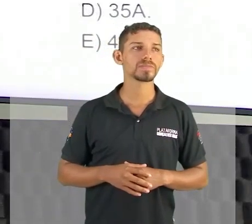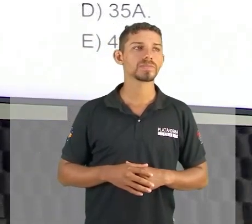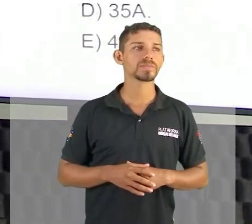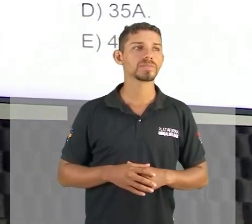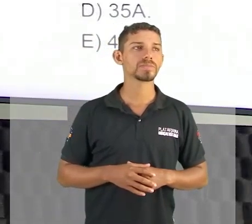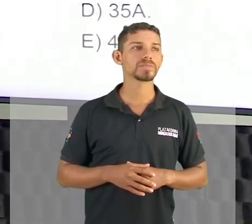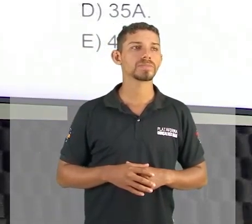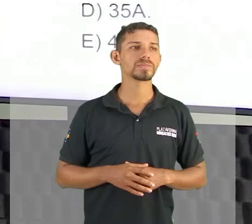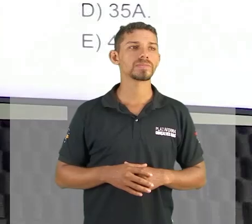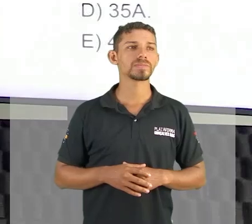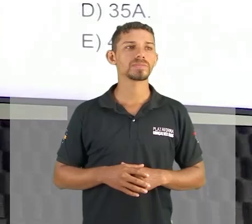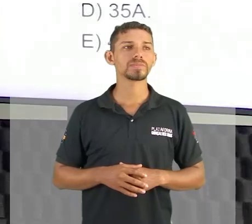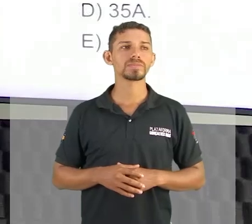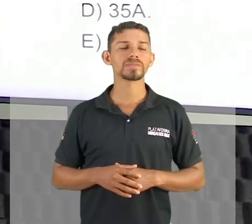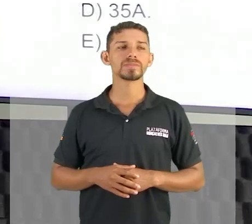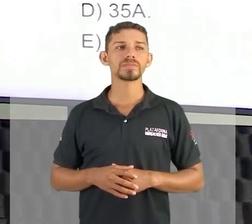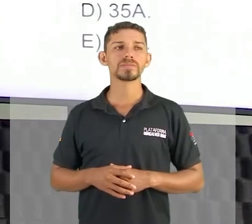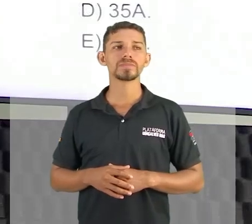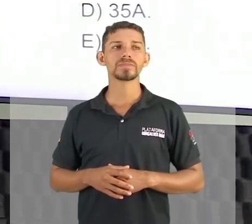ser